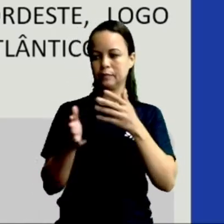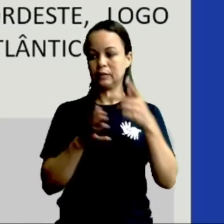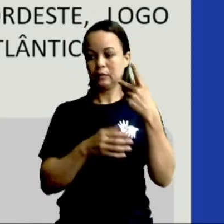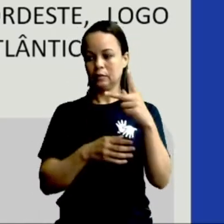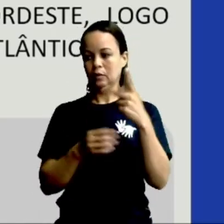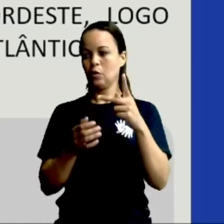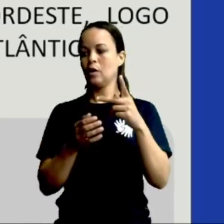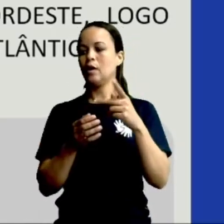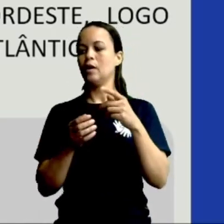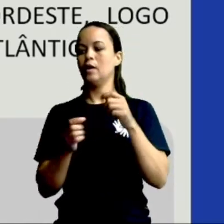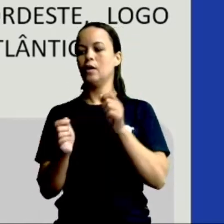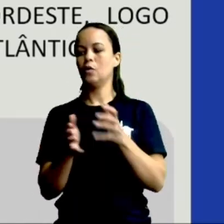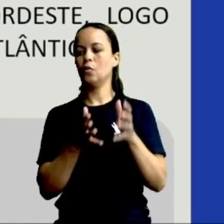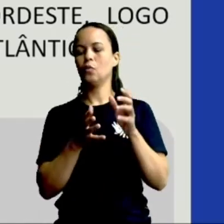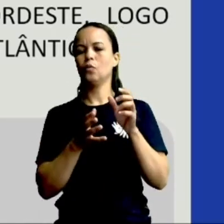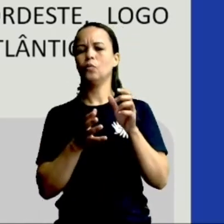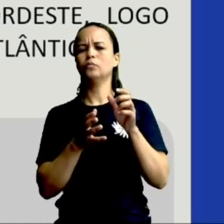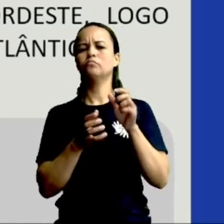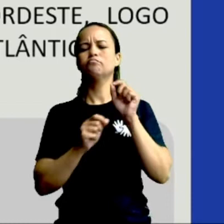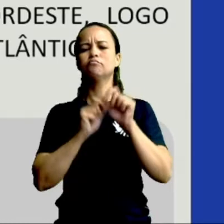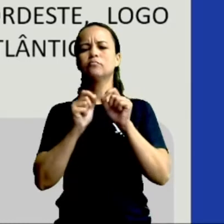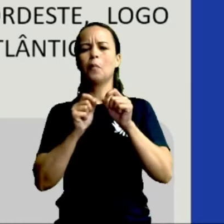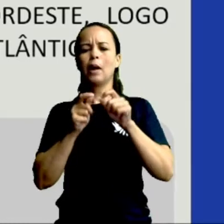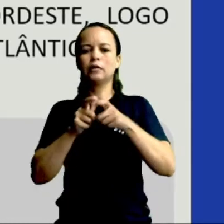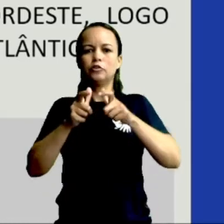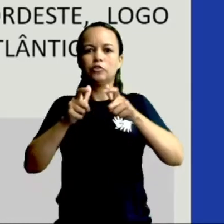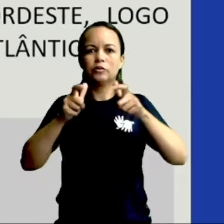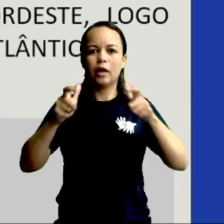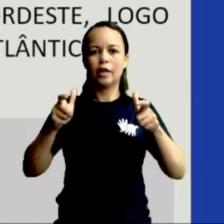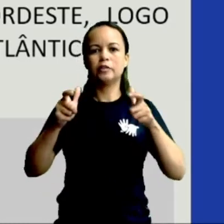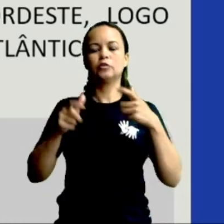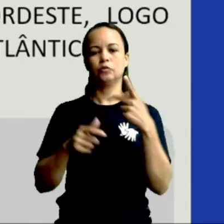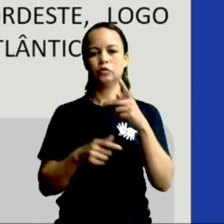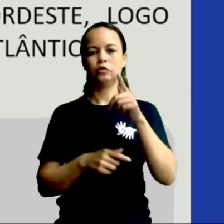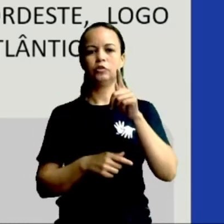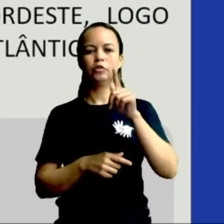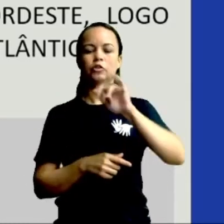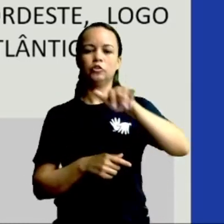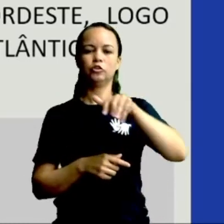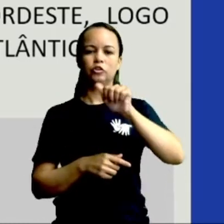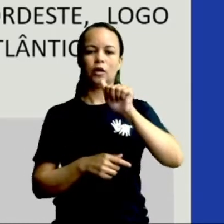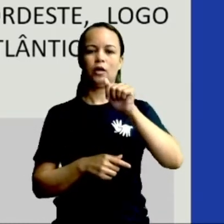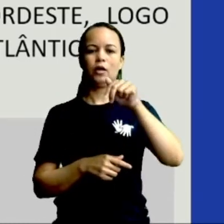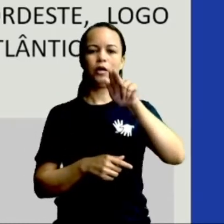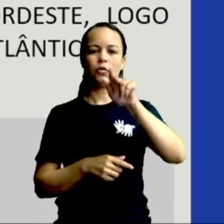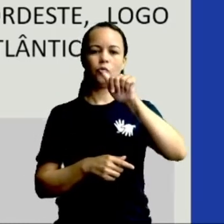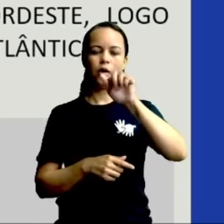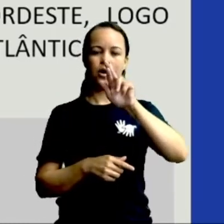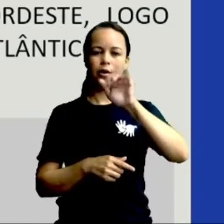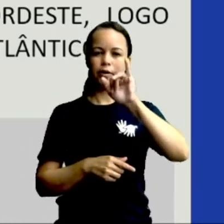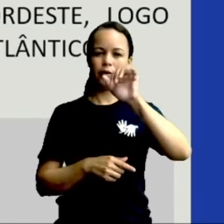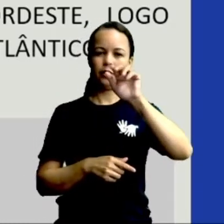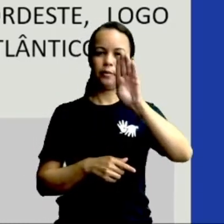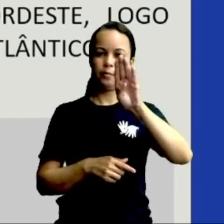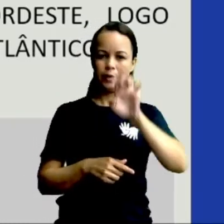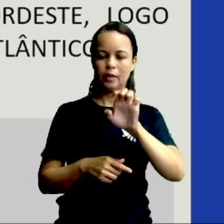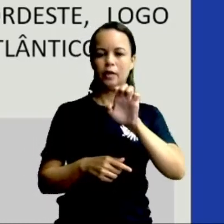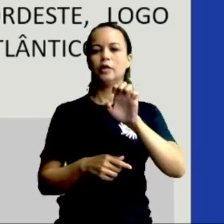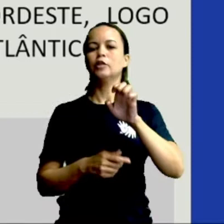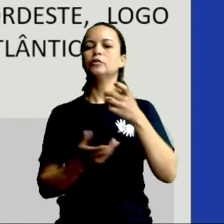rio temporário mais extenso da região é o Rio Jaguaribe, no Ceará. O